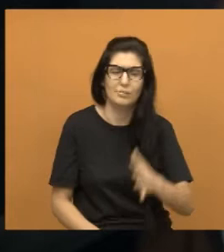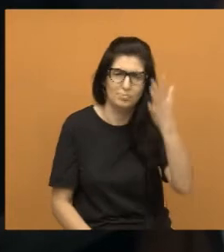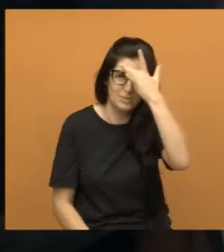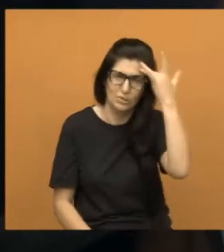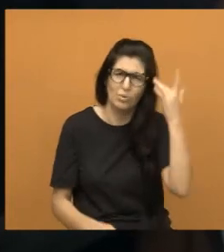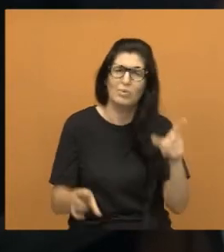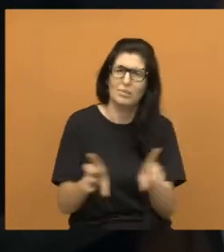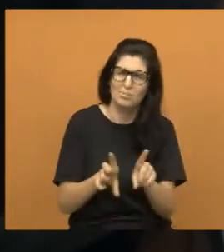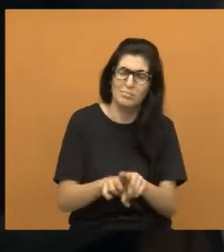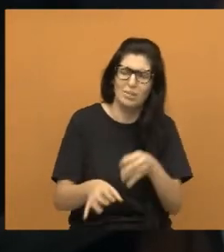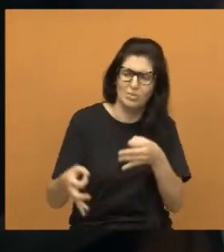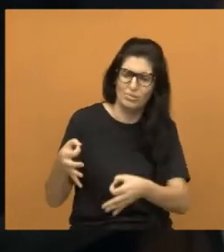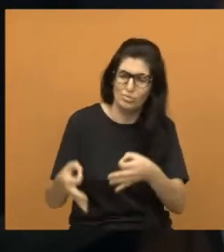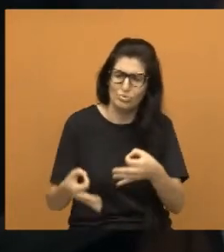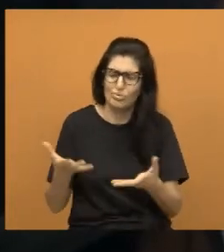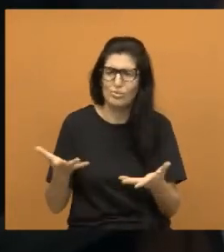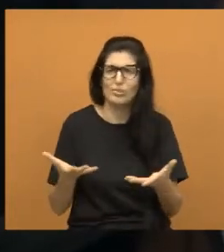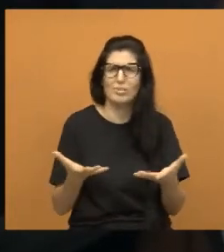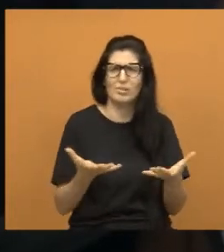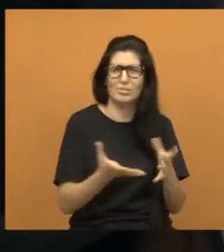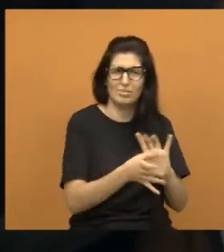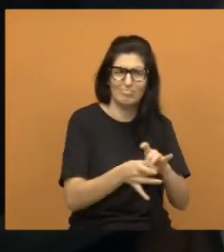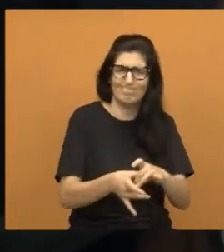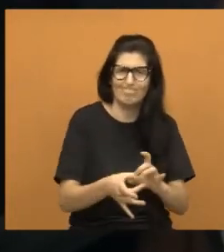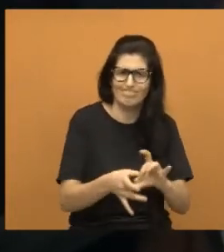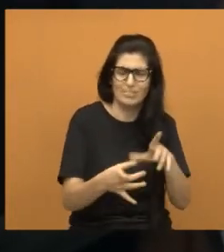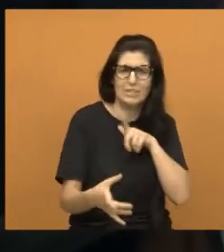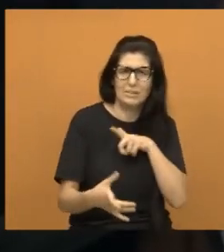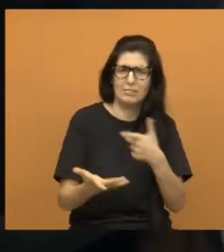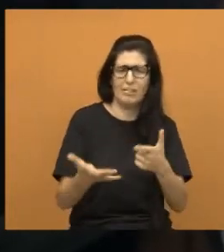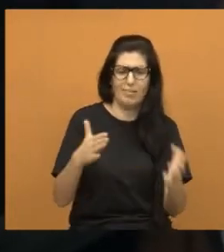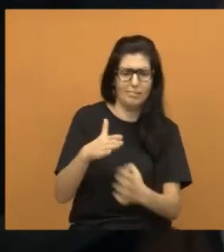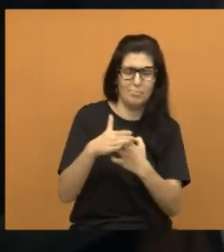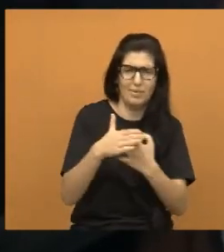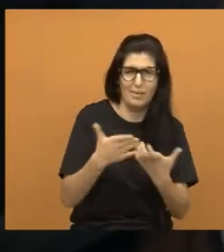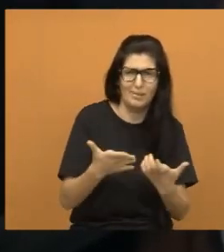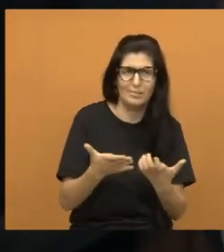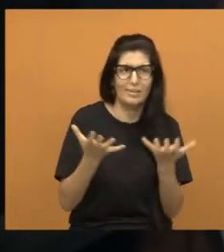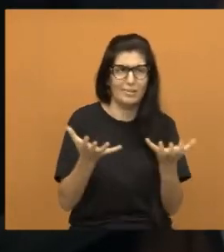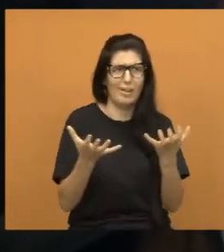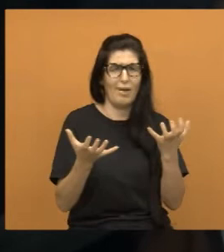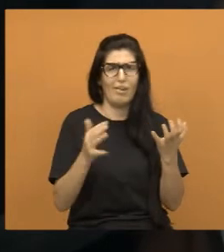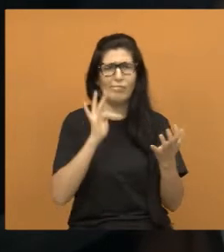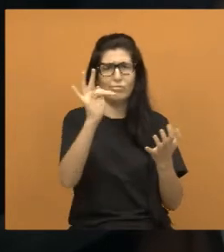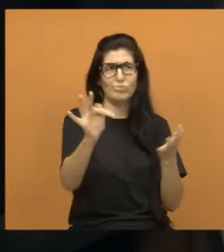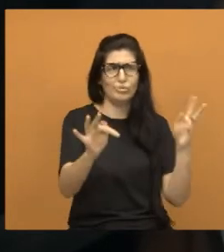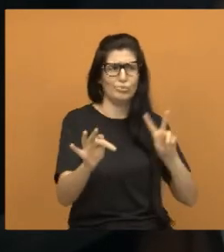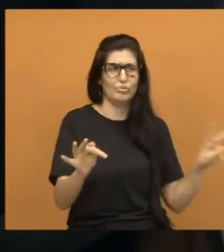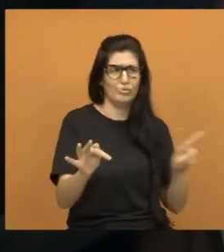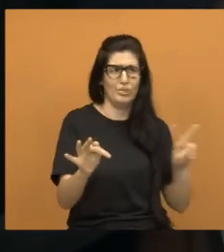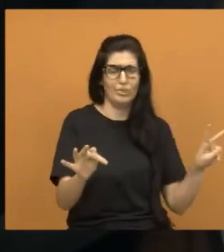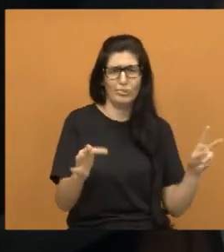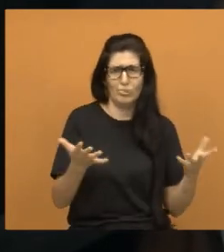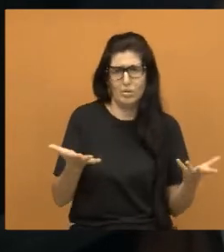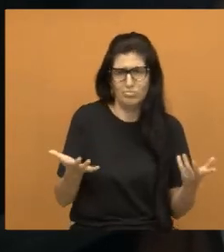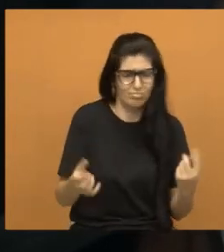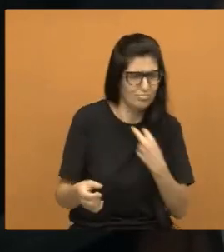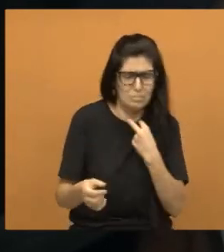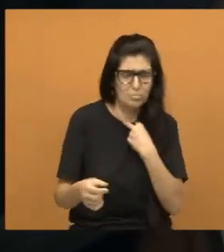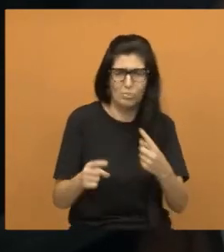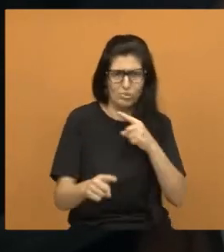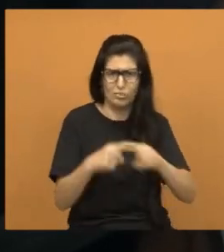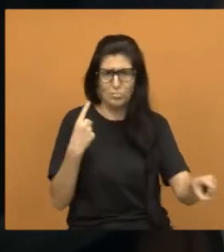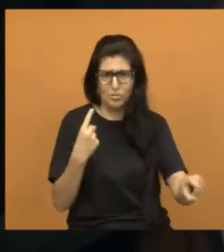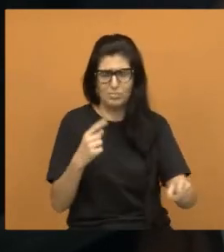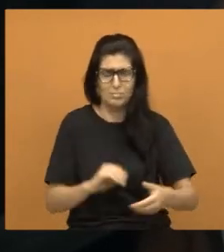ser candidatos mais uma vez. Nós não podemos proibi-la de querer nos ajudar. Tá? E